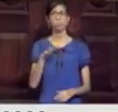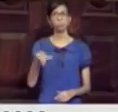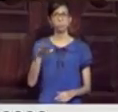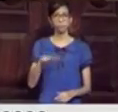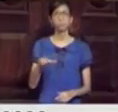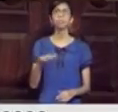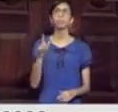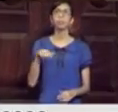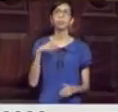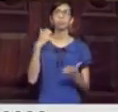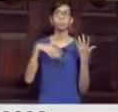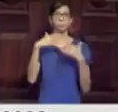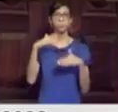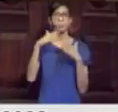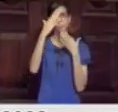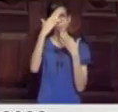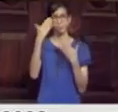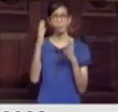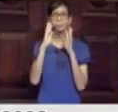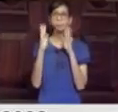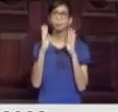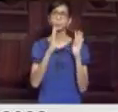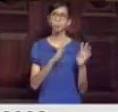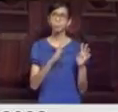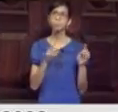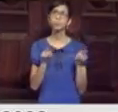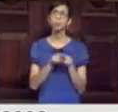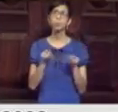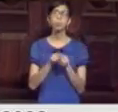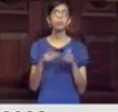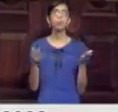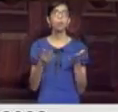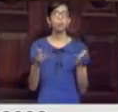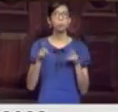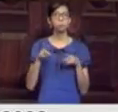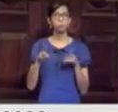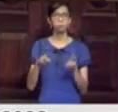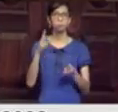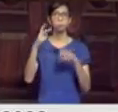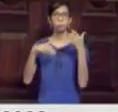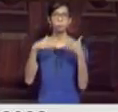queria dizer, senhor presidente, agradecendo a atenção e estando aqui para a continuidade dos debates. Obrigado.